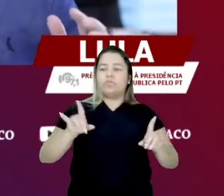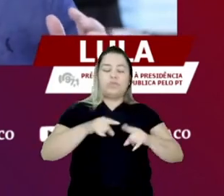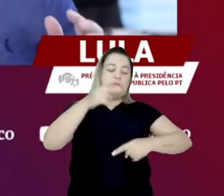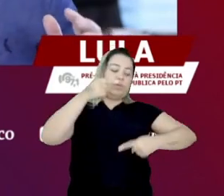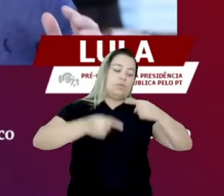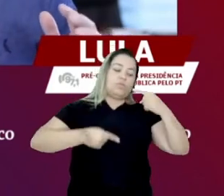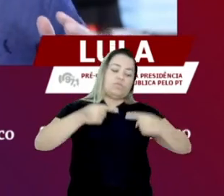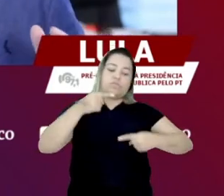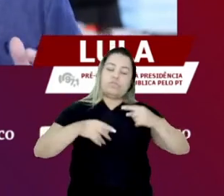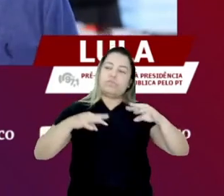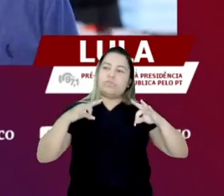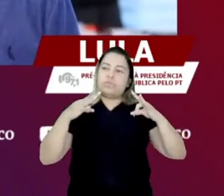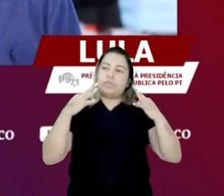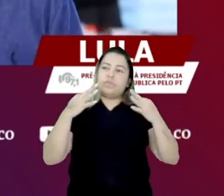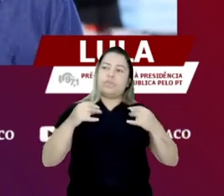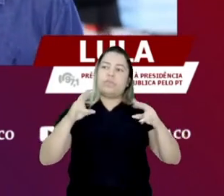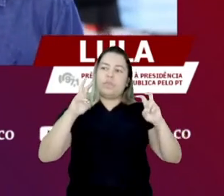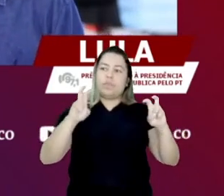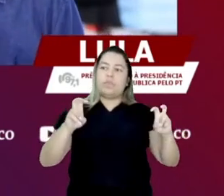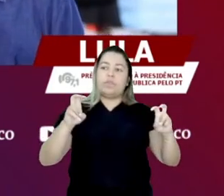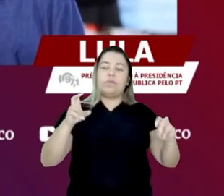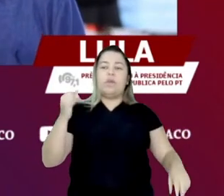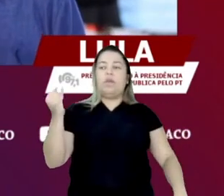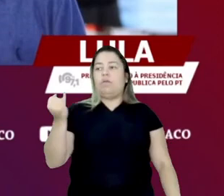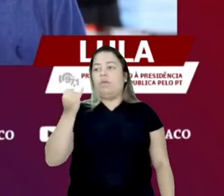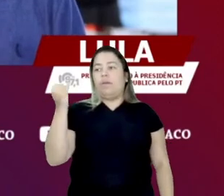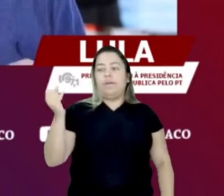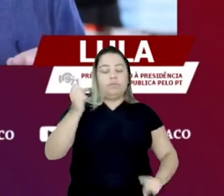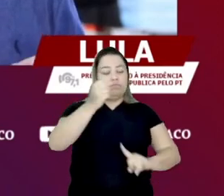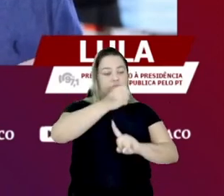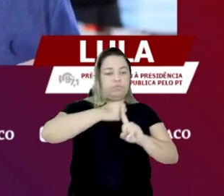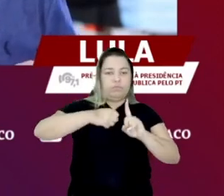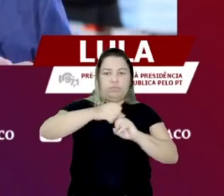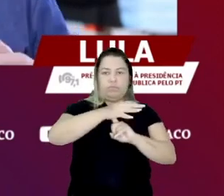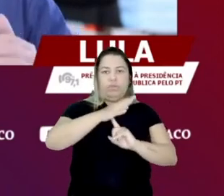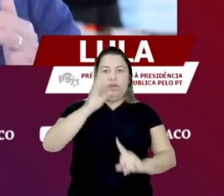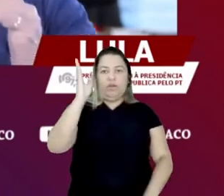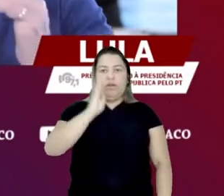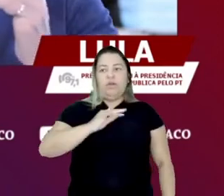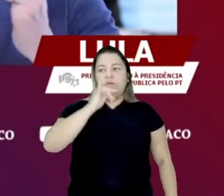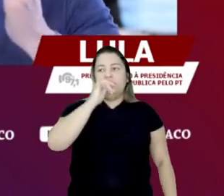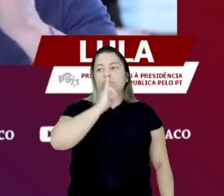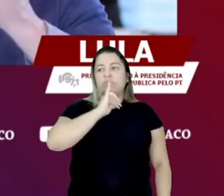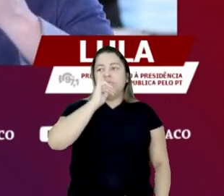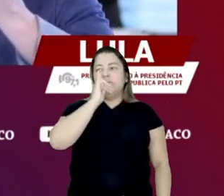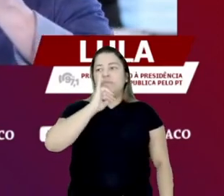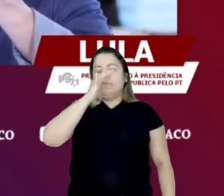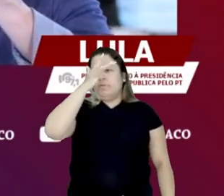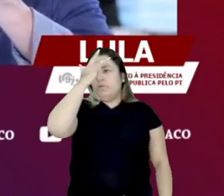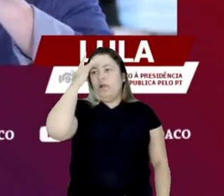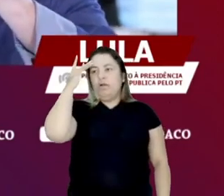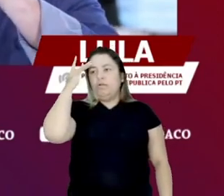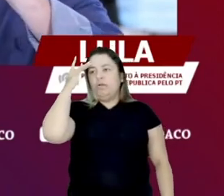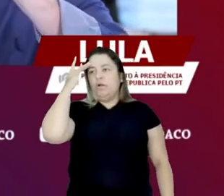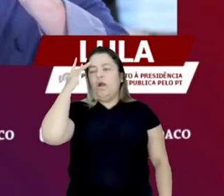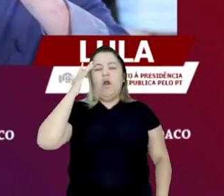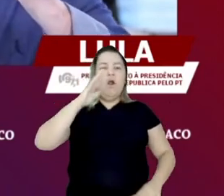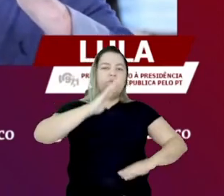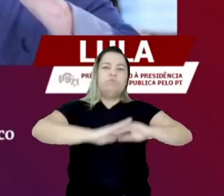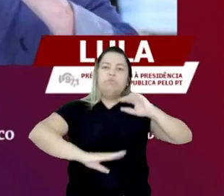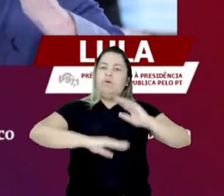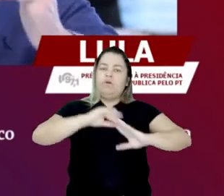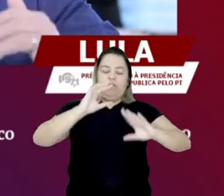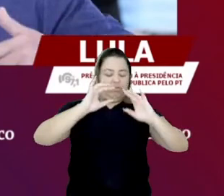deficiência. Sabe, nós fizemos conferências, que foram 2 ou 3 conferências, em que todas as políticas públicas que nós